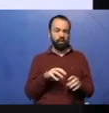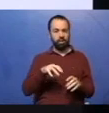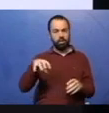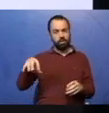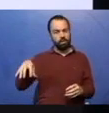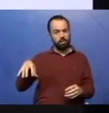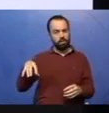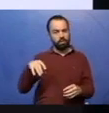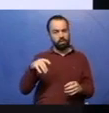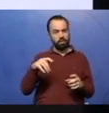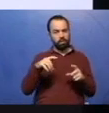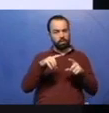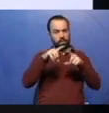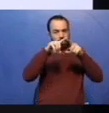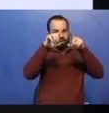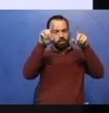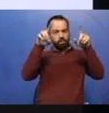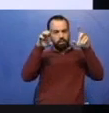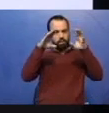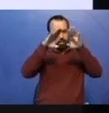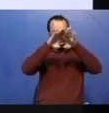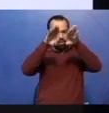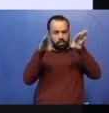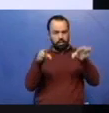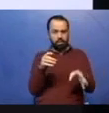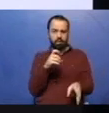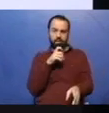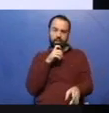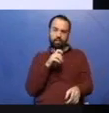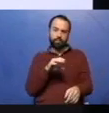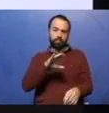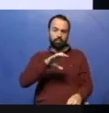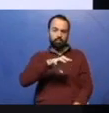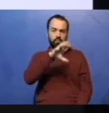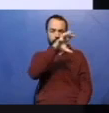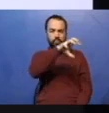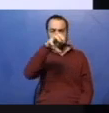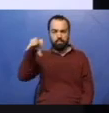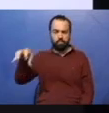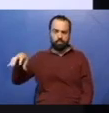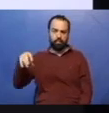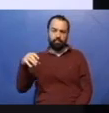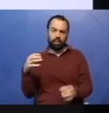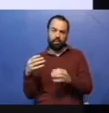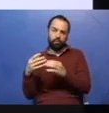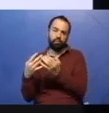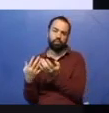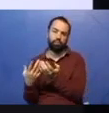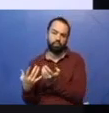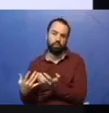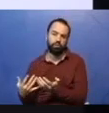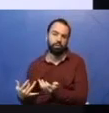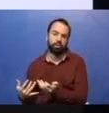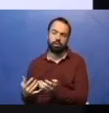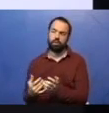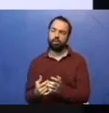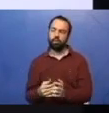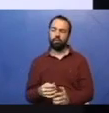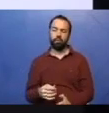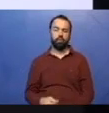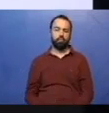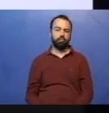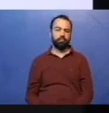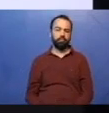a figura de um gelo aí que está se derretendo. Lembra que eu trouxe para vocês? O